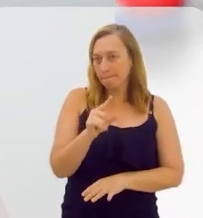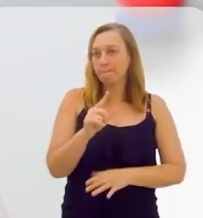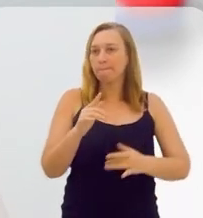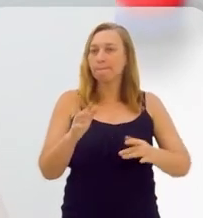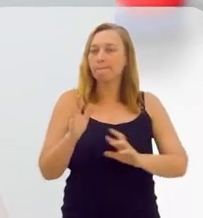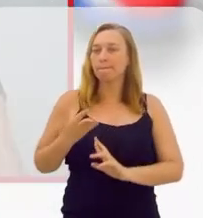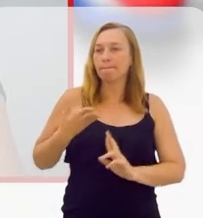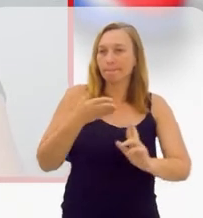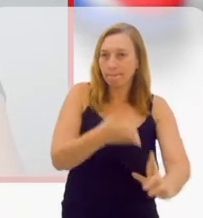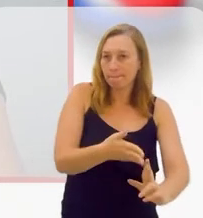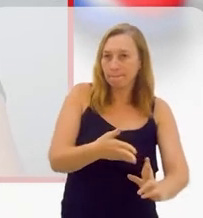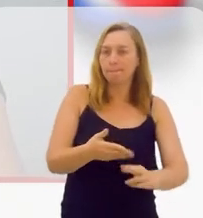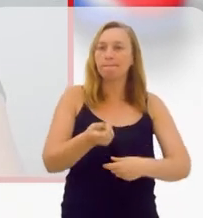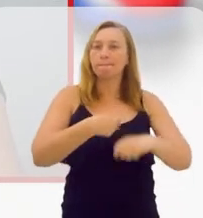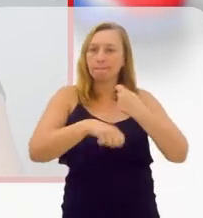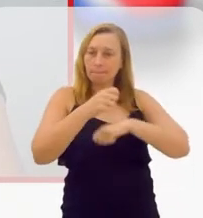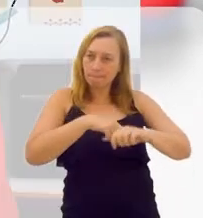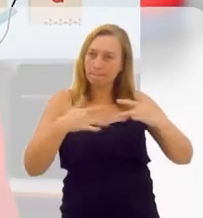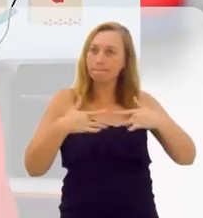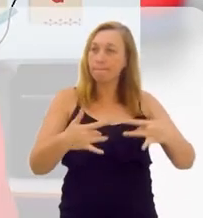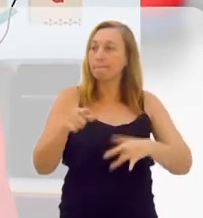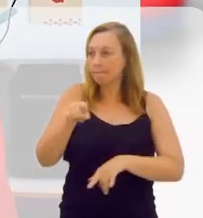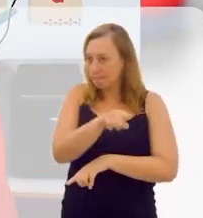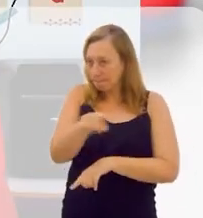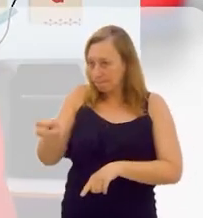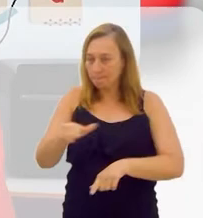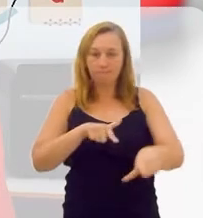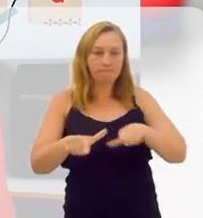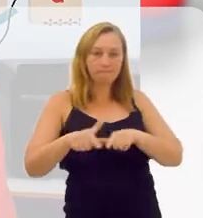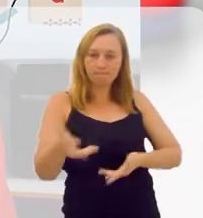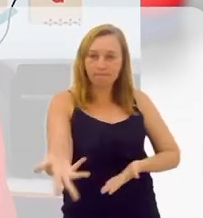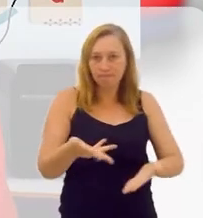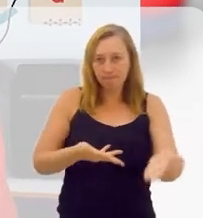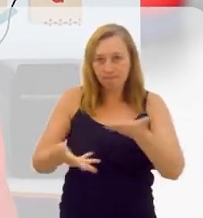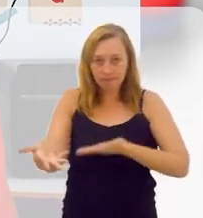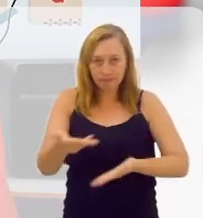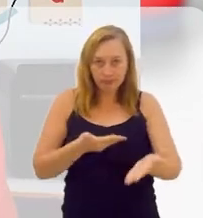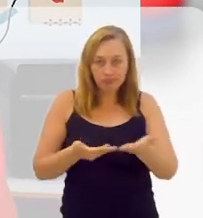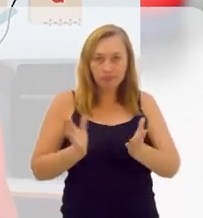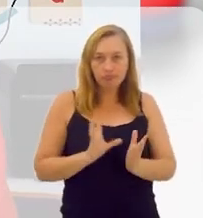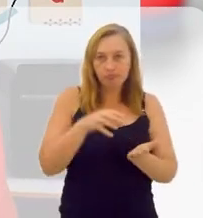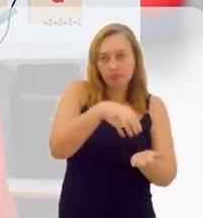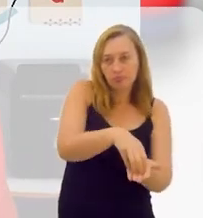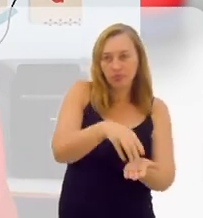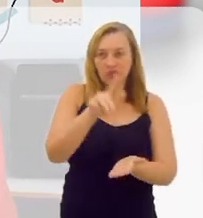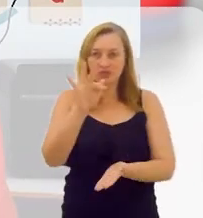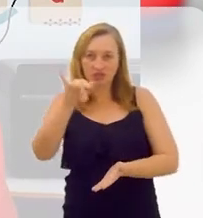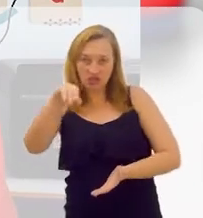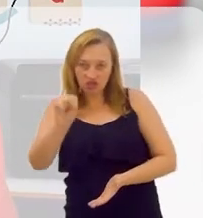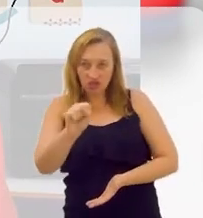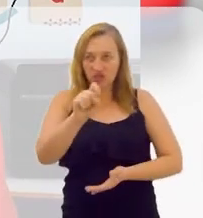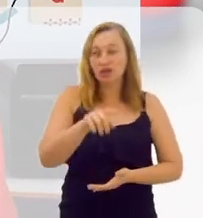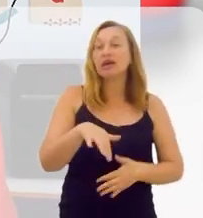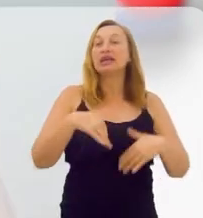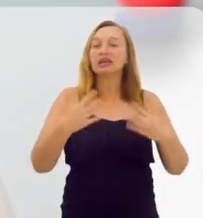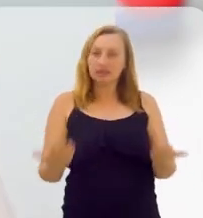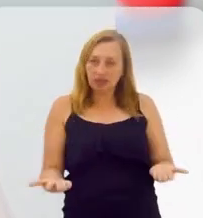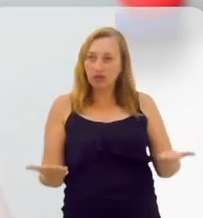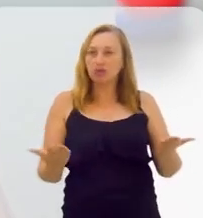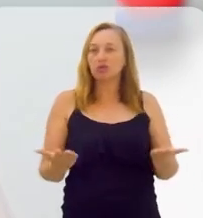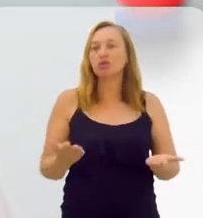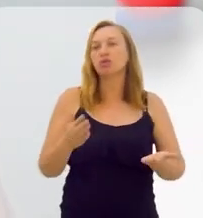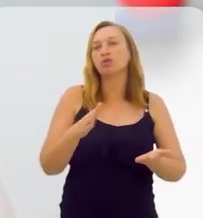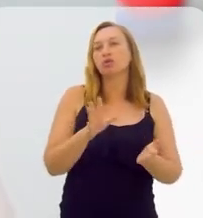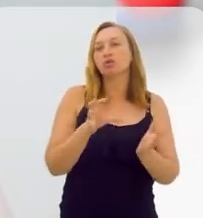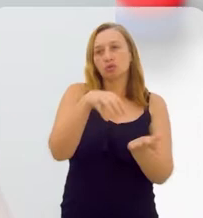Economia Solidária, ou Singer. Vocês trabalham em parceria com o Centro Paul Singer? Então, o